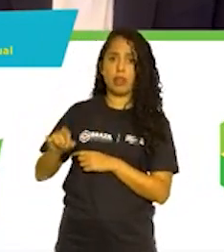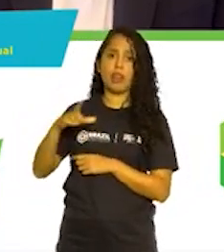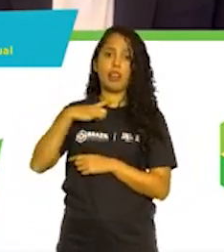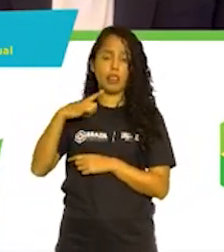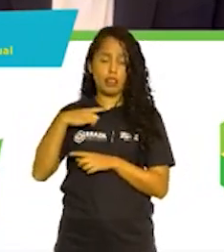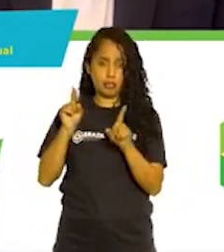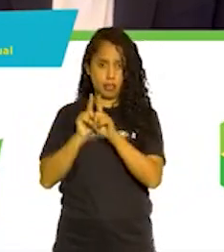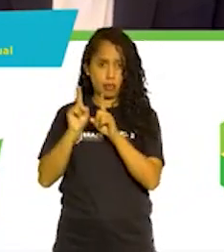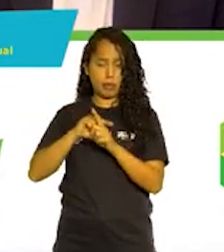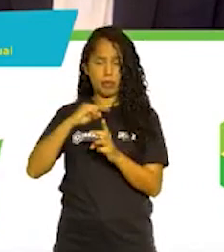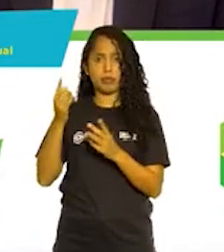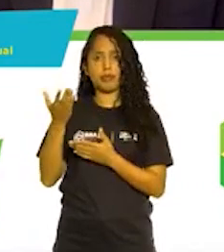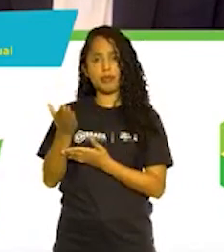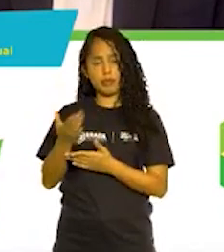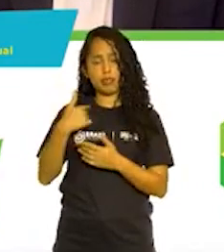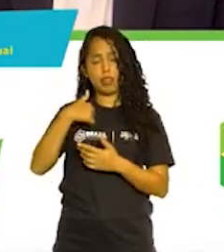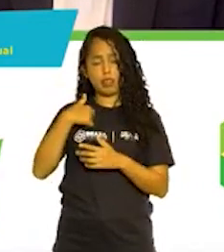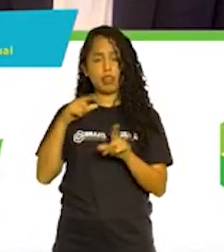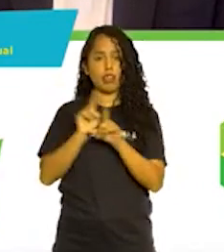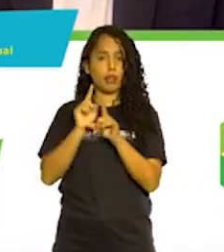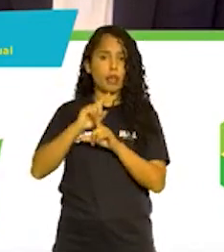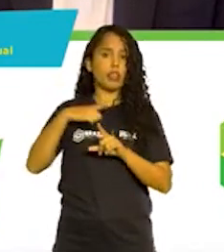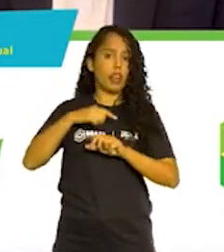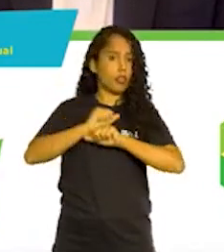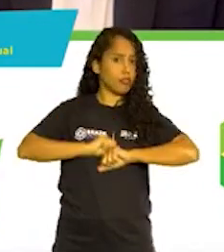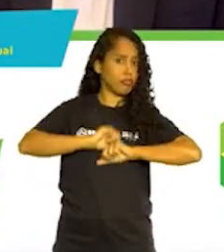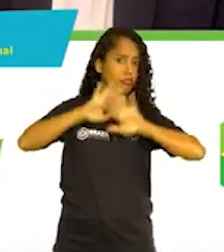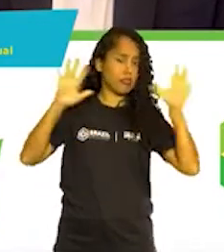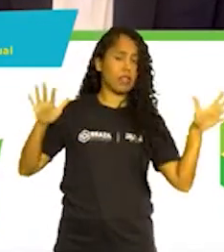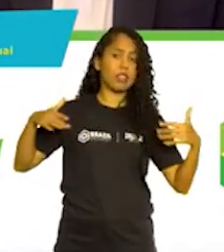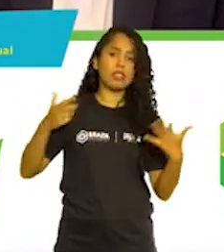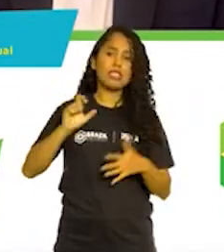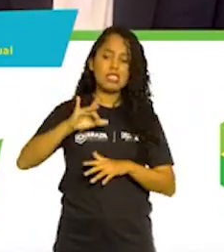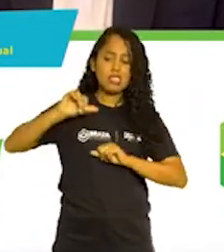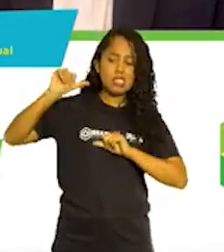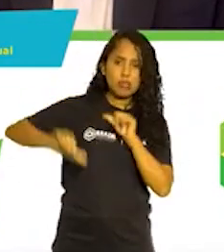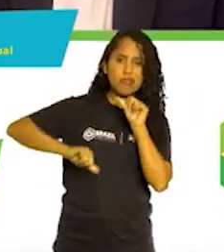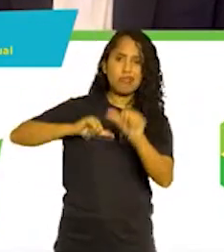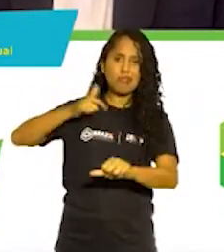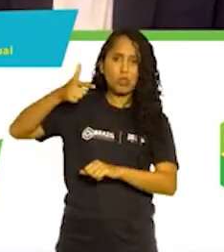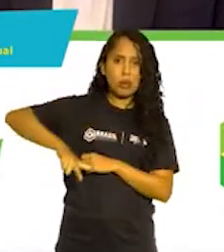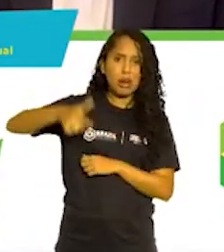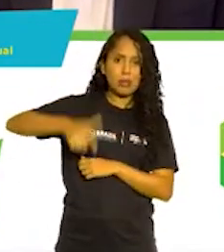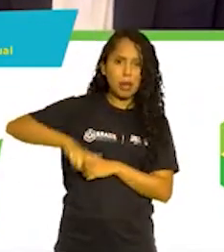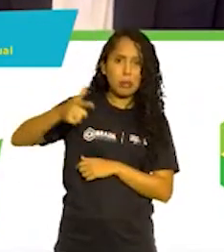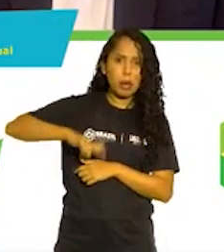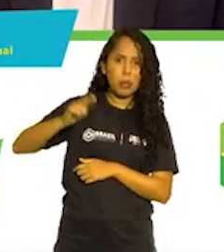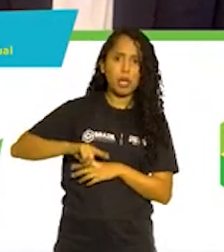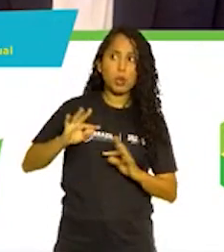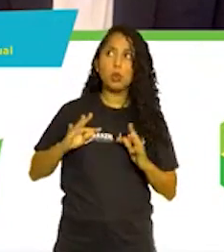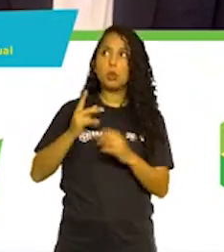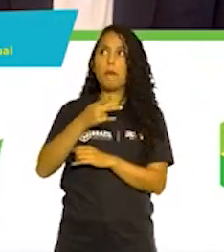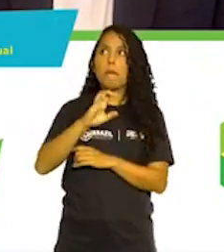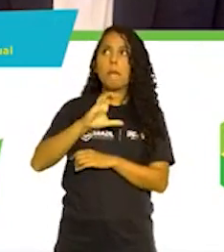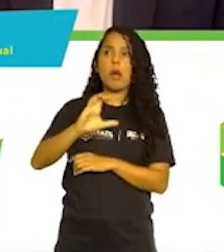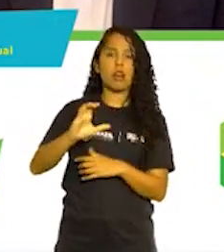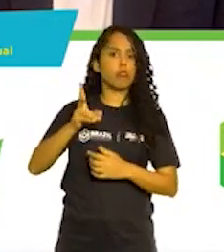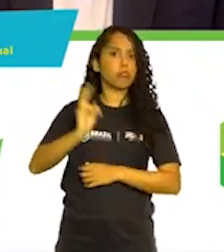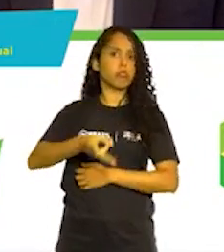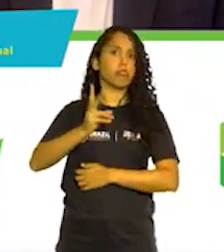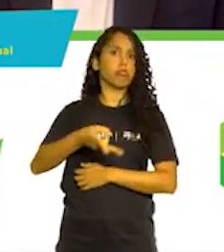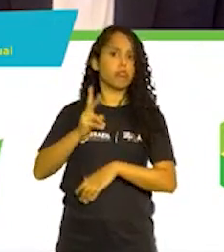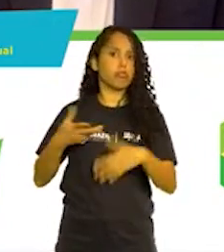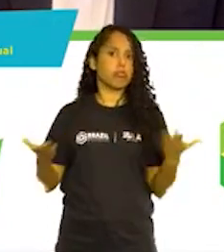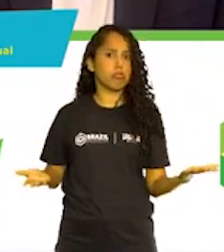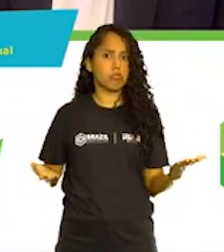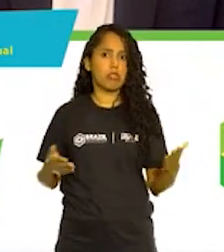projeto. Então, se você fica com reforma demais, você fica banalizando até PEC, né? Tudo é PEC. Então, assim,